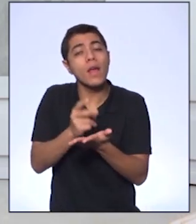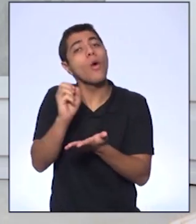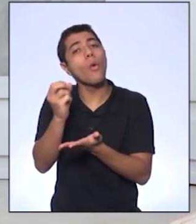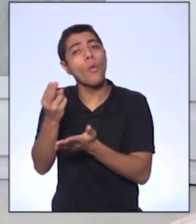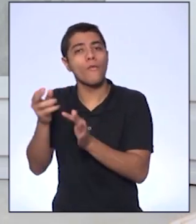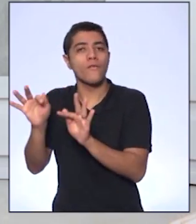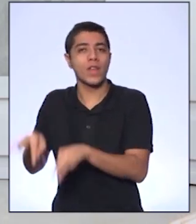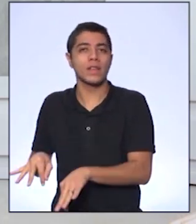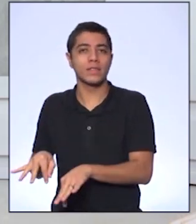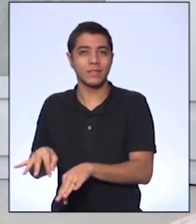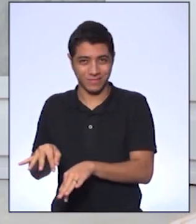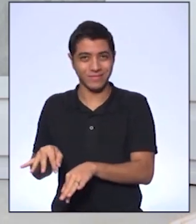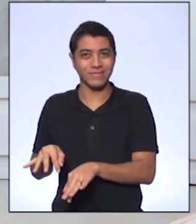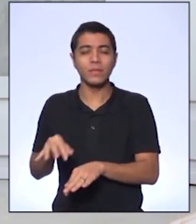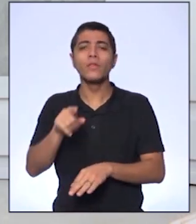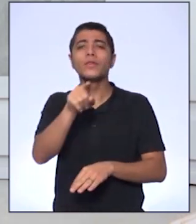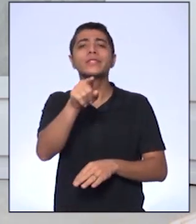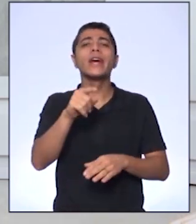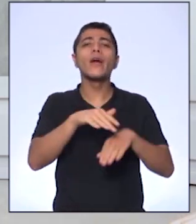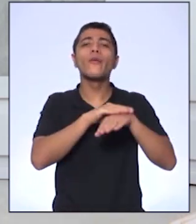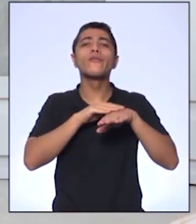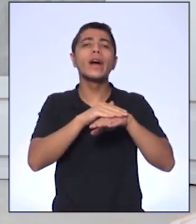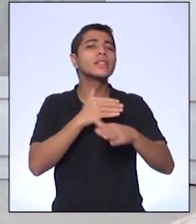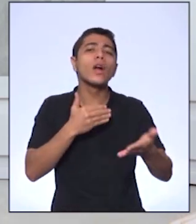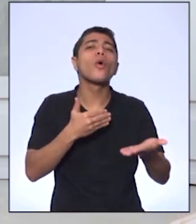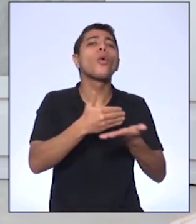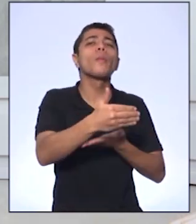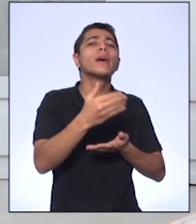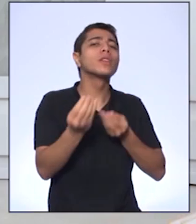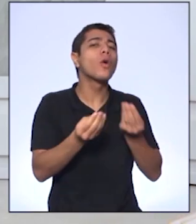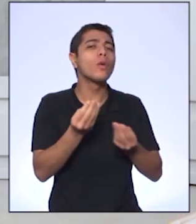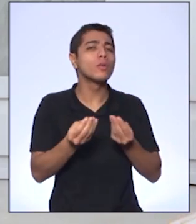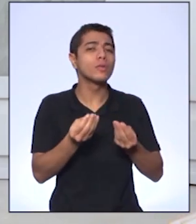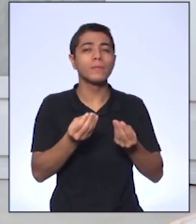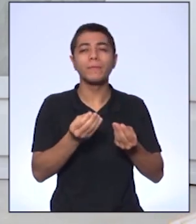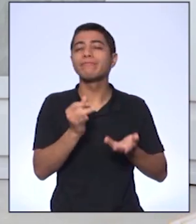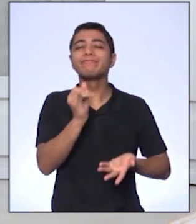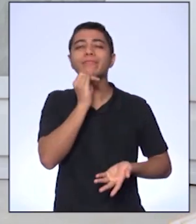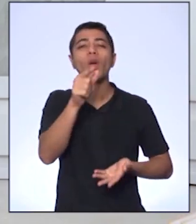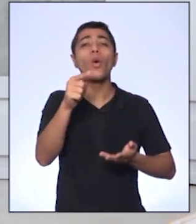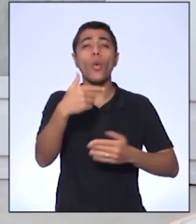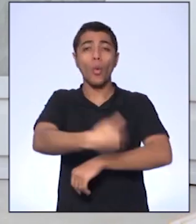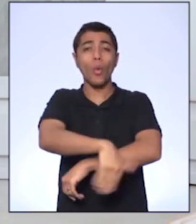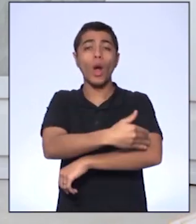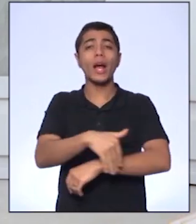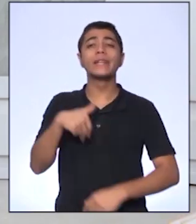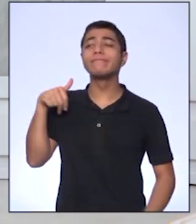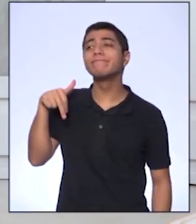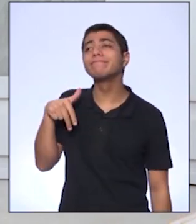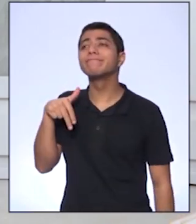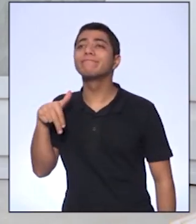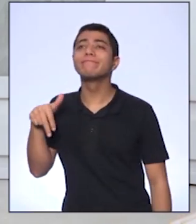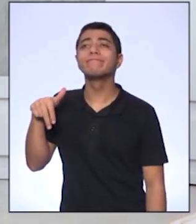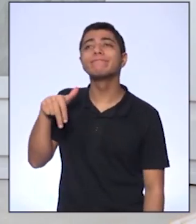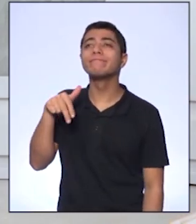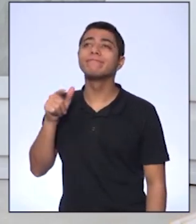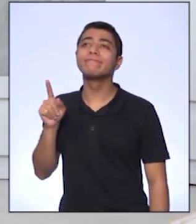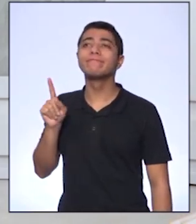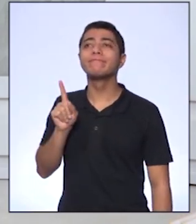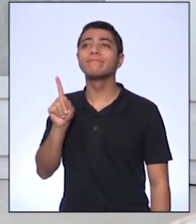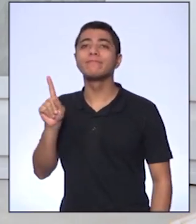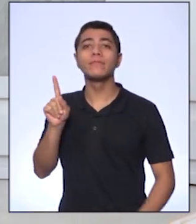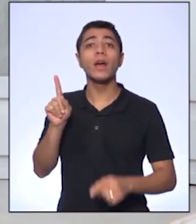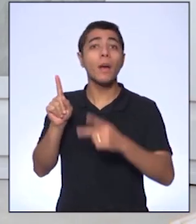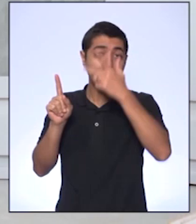conversa, como é que a gente começa? Então a gente está ali andando pela rua, de repente vem aquela pessoa que você, sei lá,